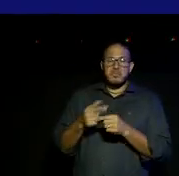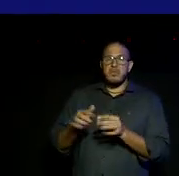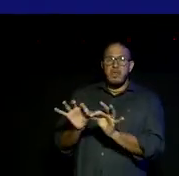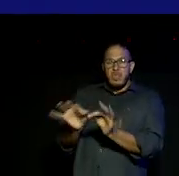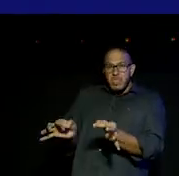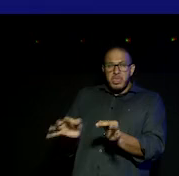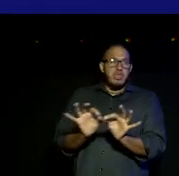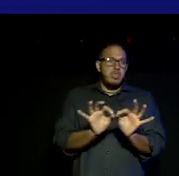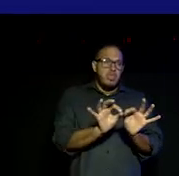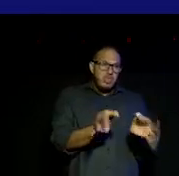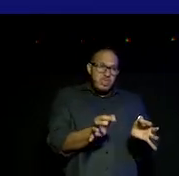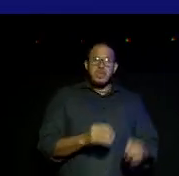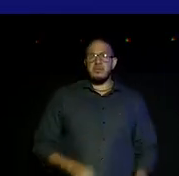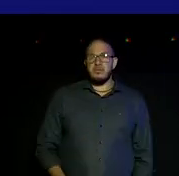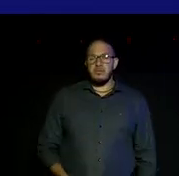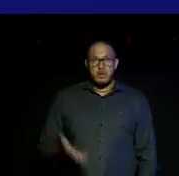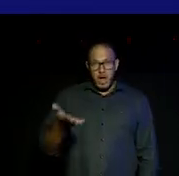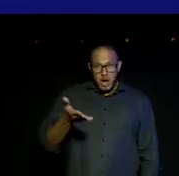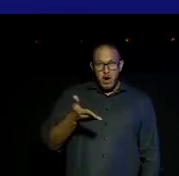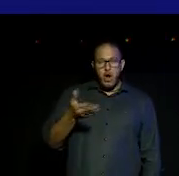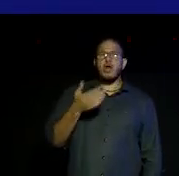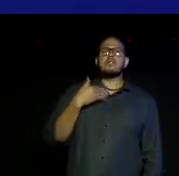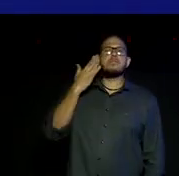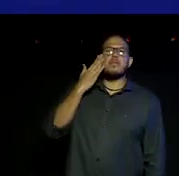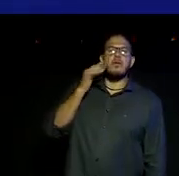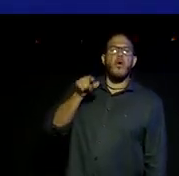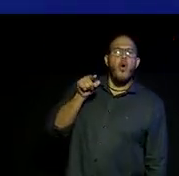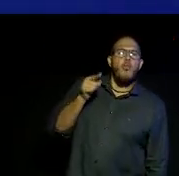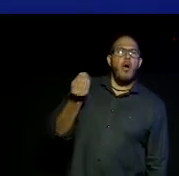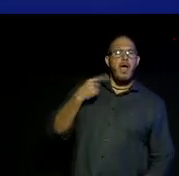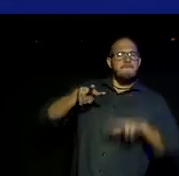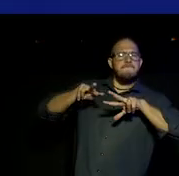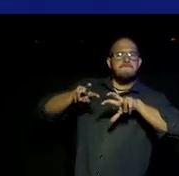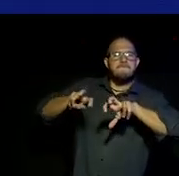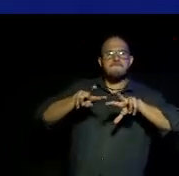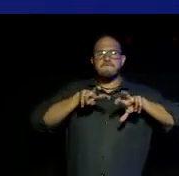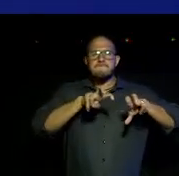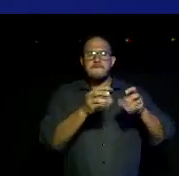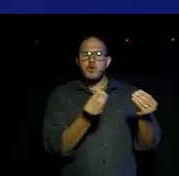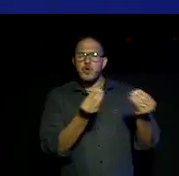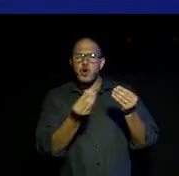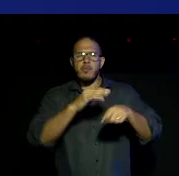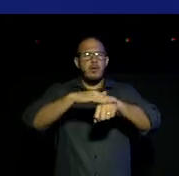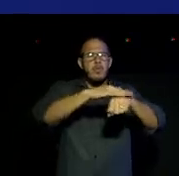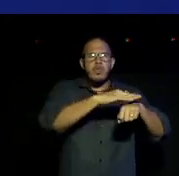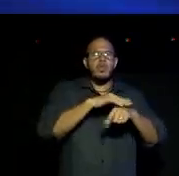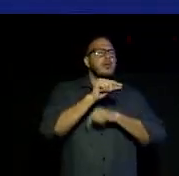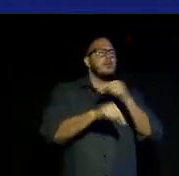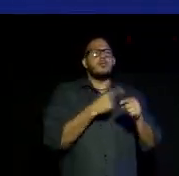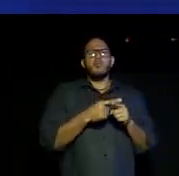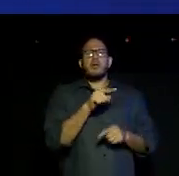ao superficial. Nós vivemos o tempo do know-how, saber como usar as coisas, saber por